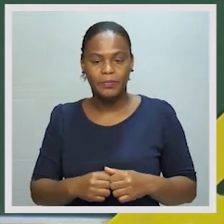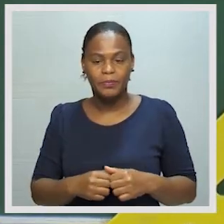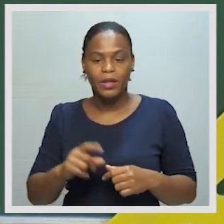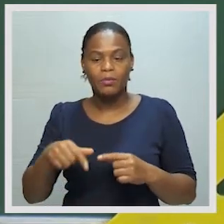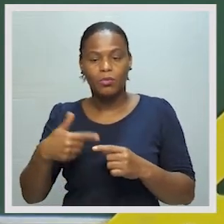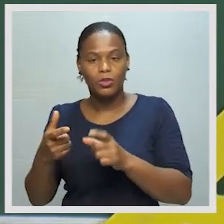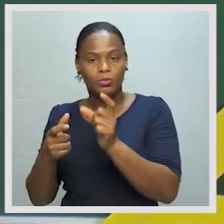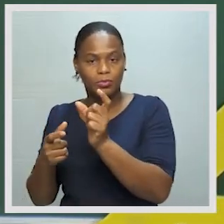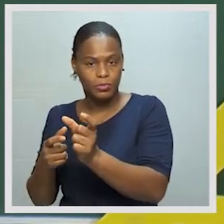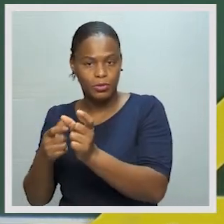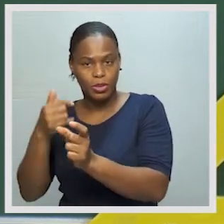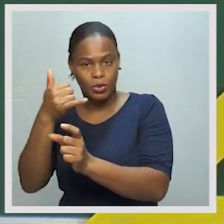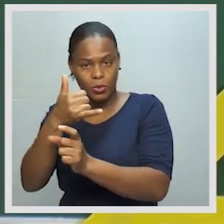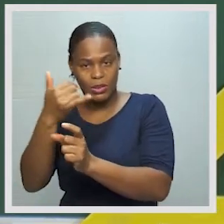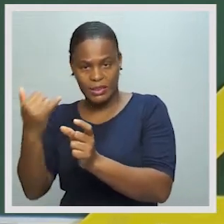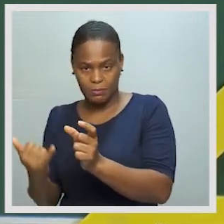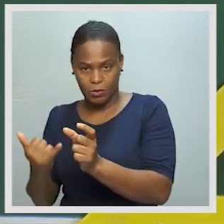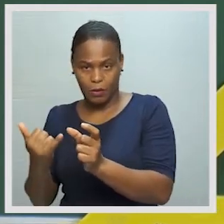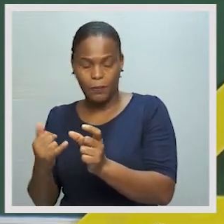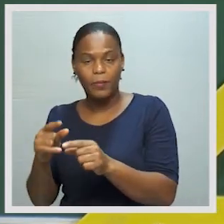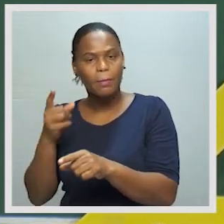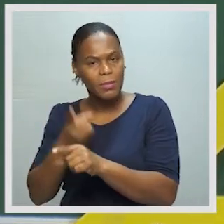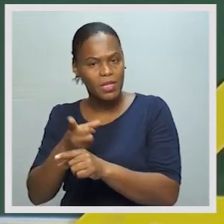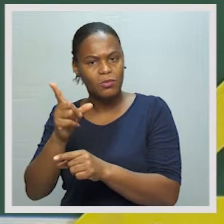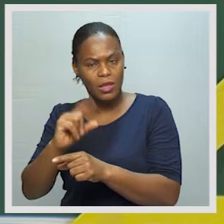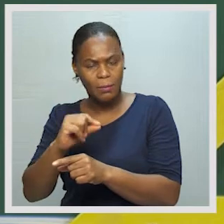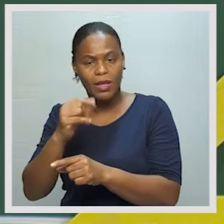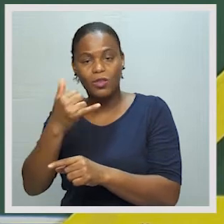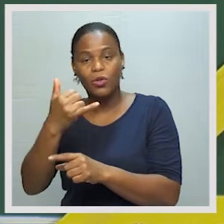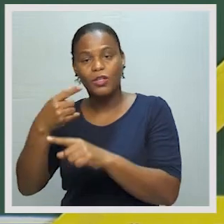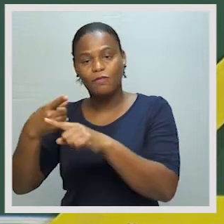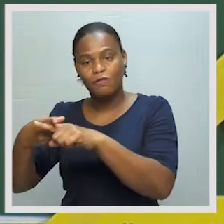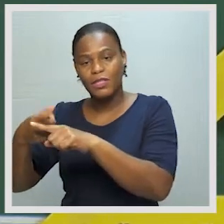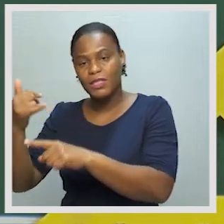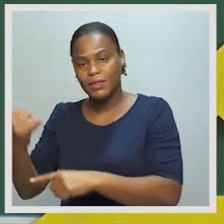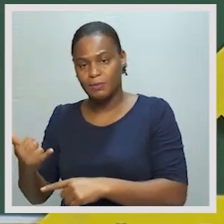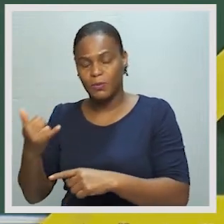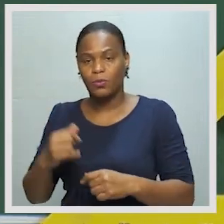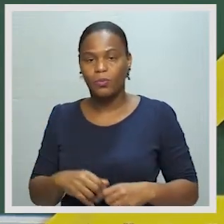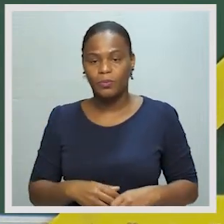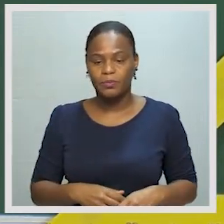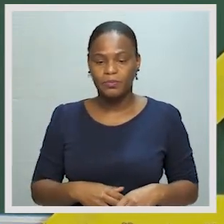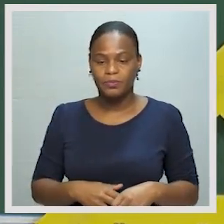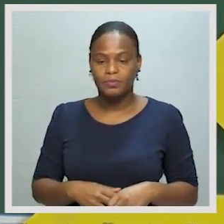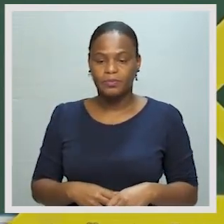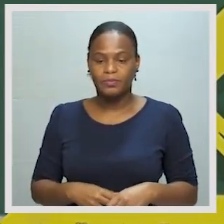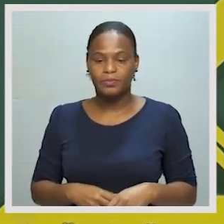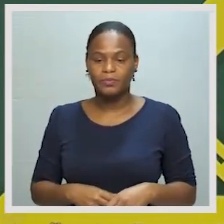E este termo aqui, 2y, é a mesma coisa que 2 a multiplicar por